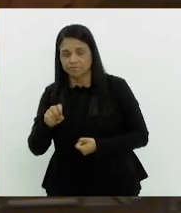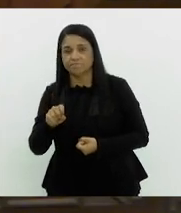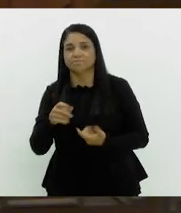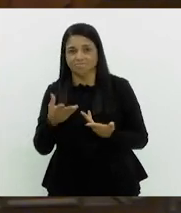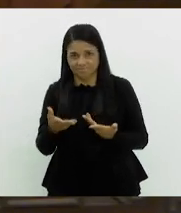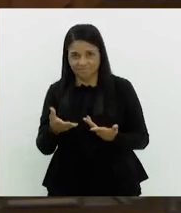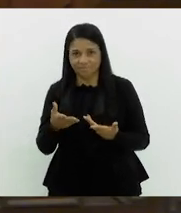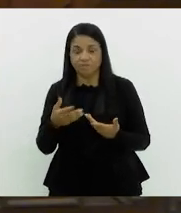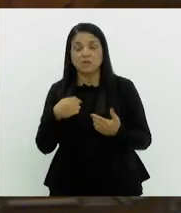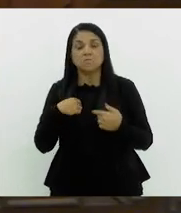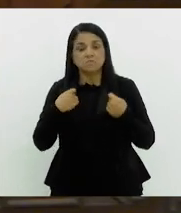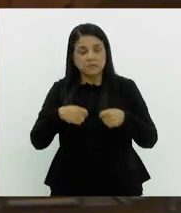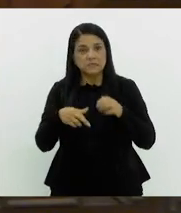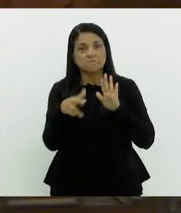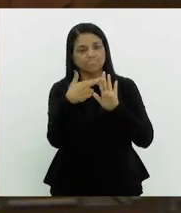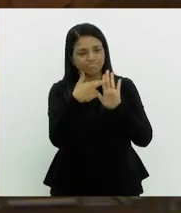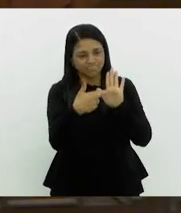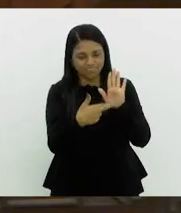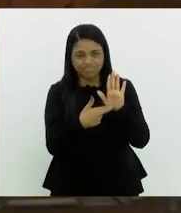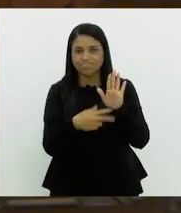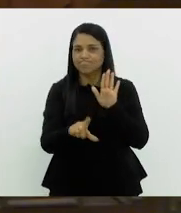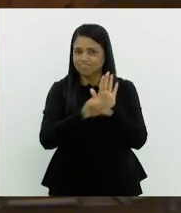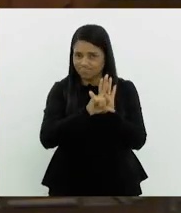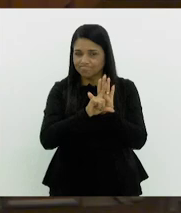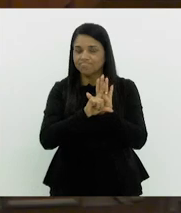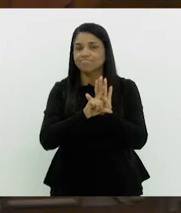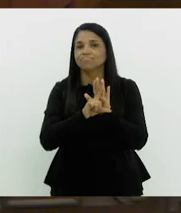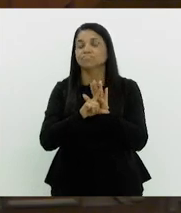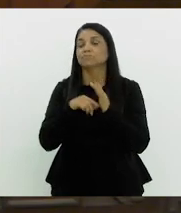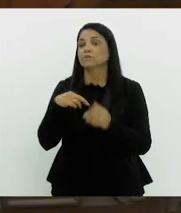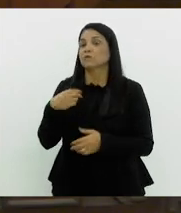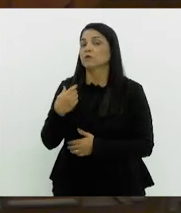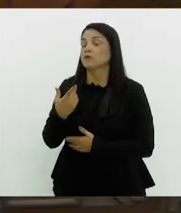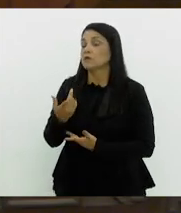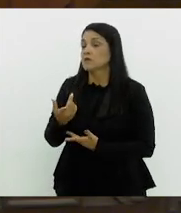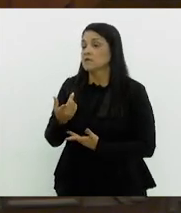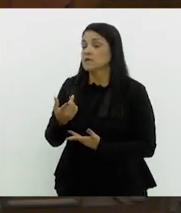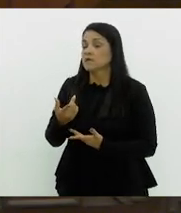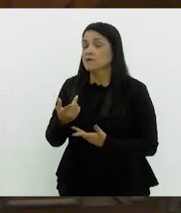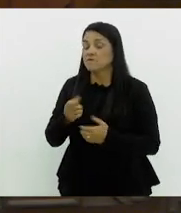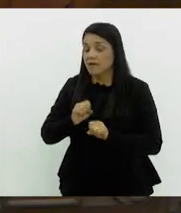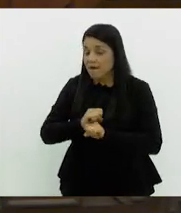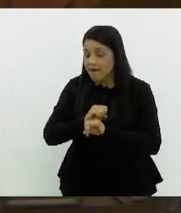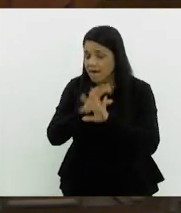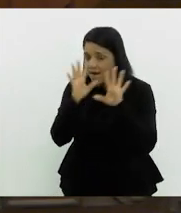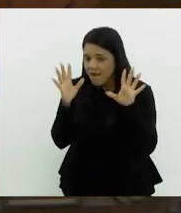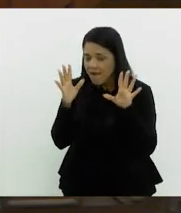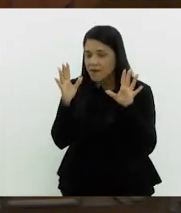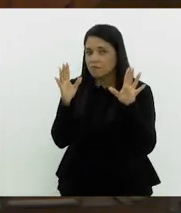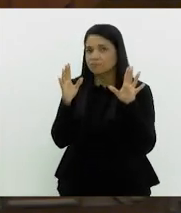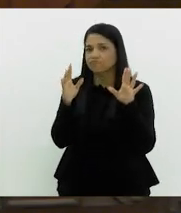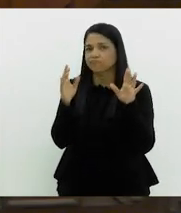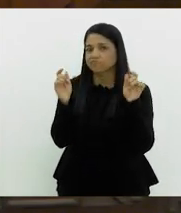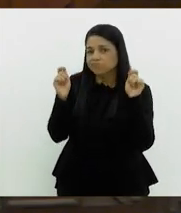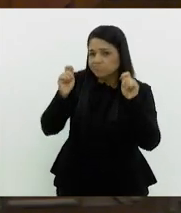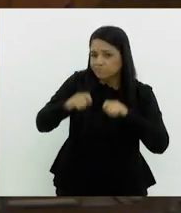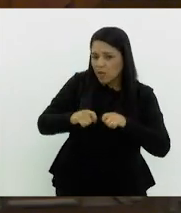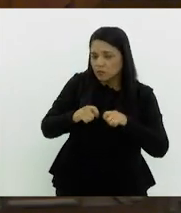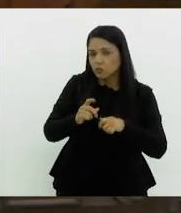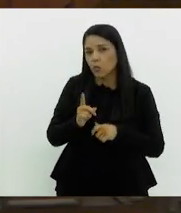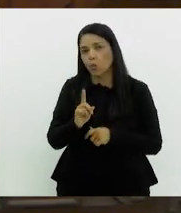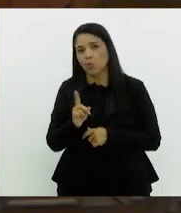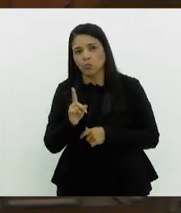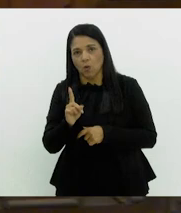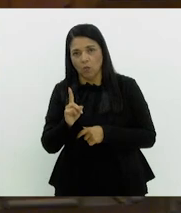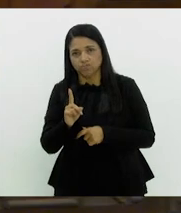essa atividade, procurador Renan, de forma que fique clara a possibilidade ou não do parlamentar se